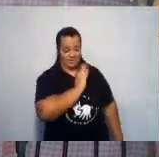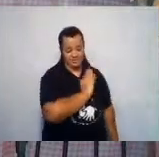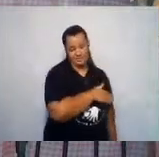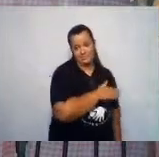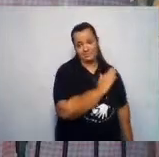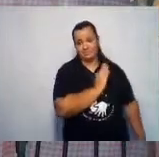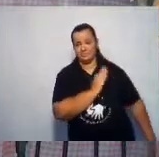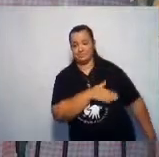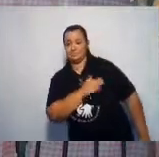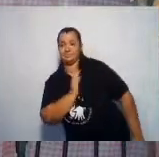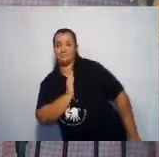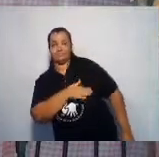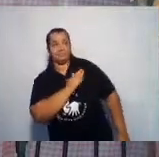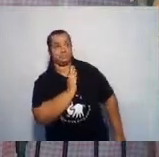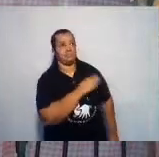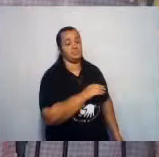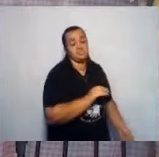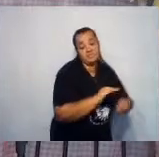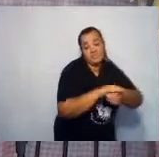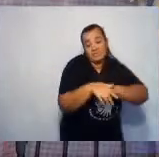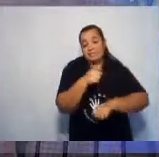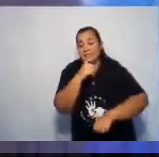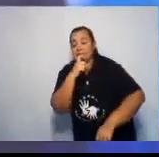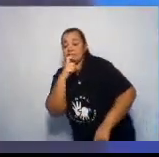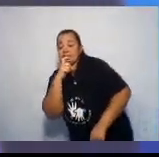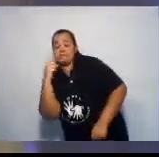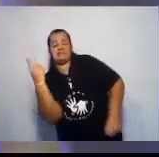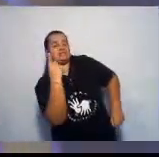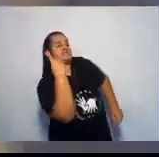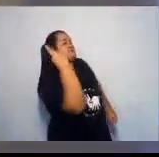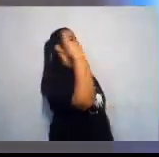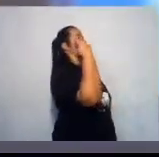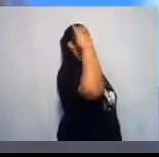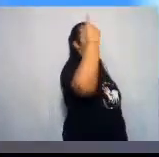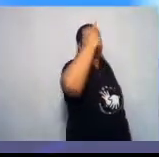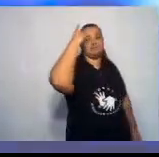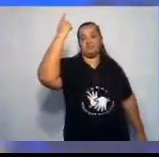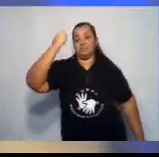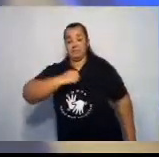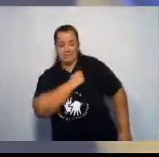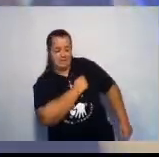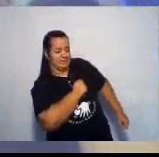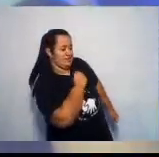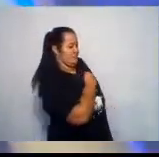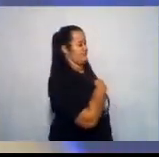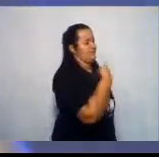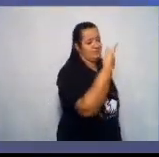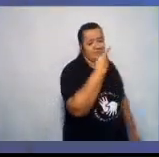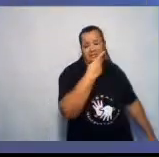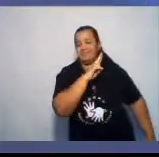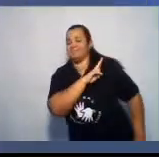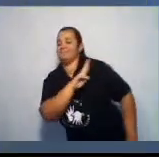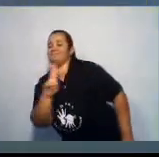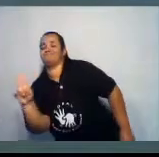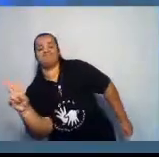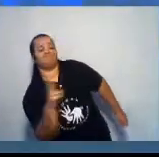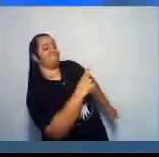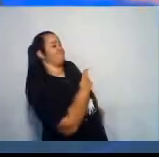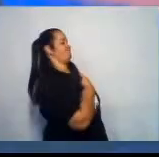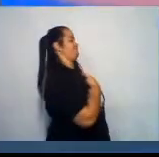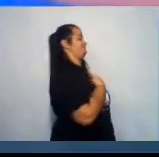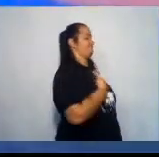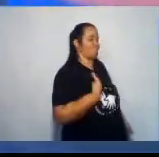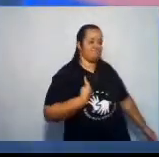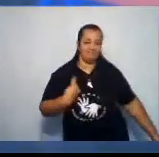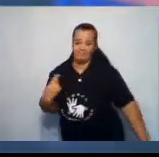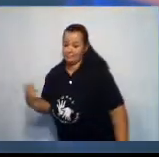seu coração, na noite fria, solidão. Saudade vai chamar